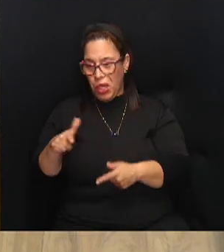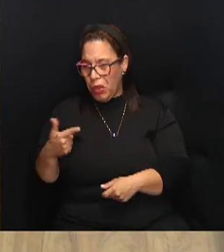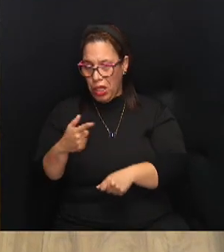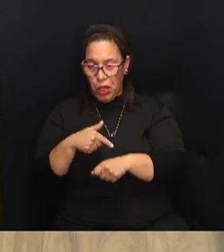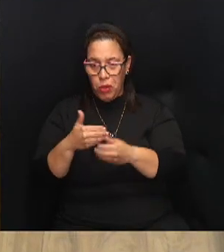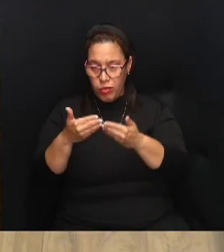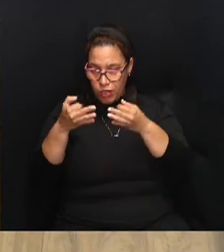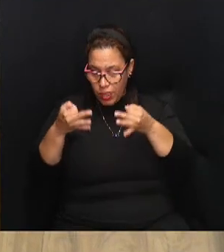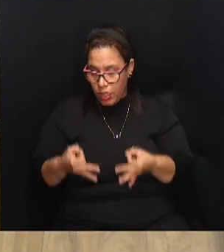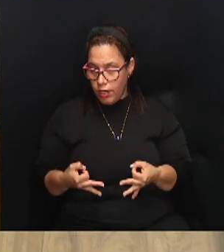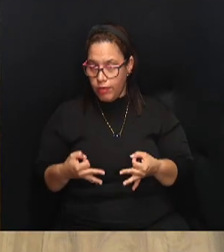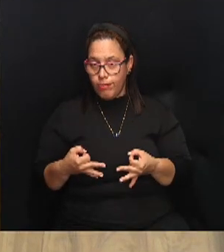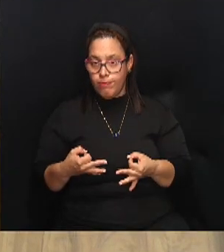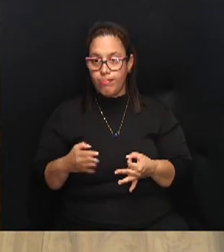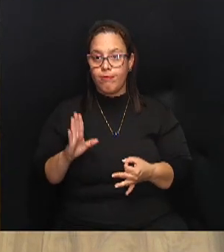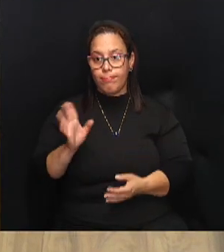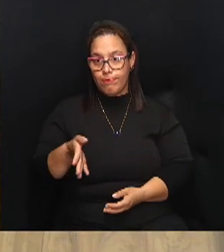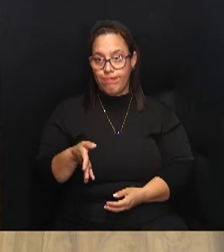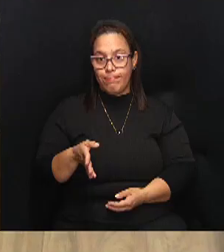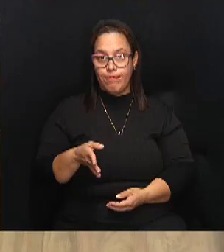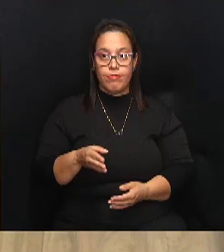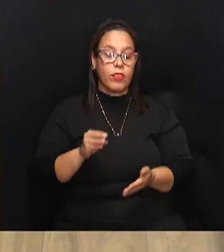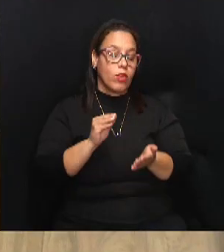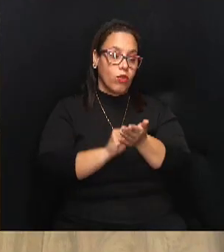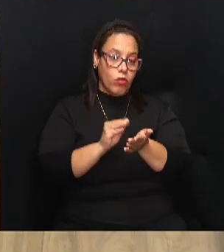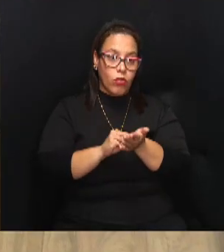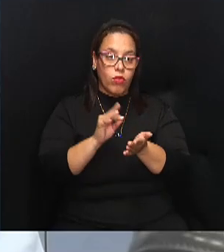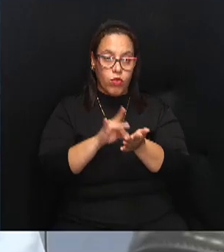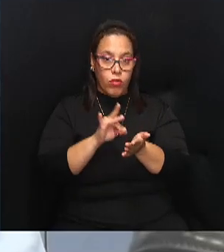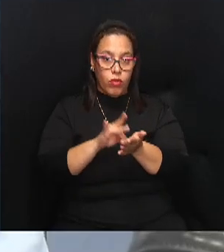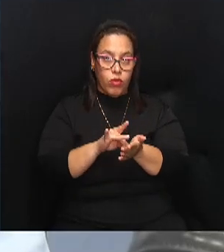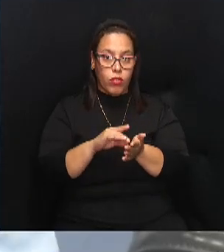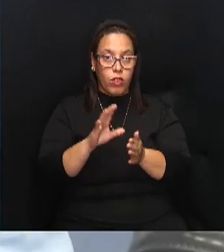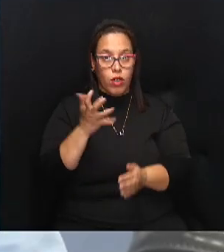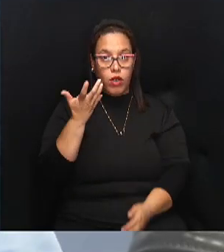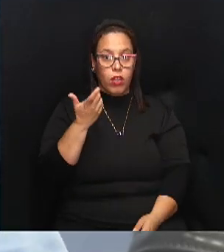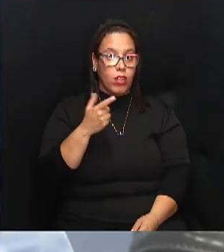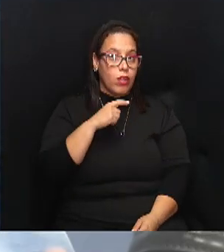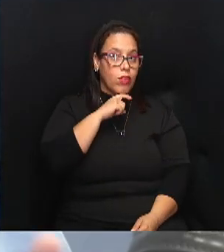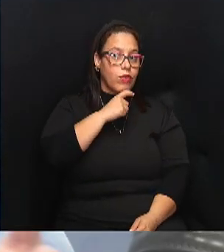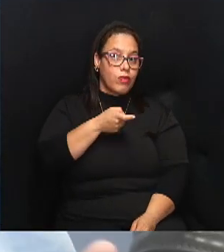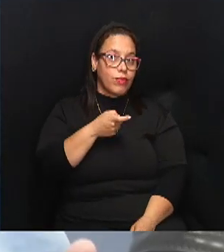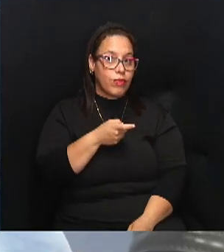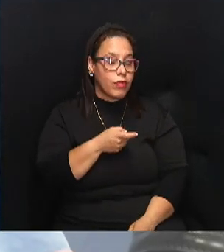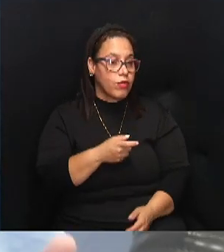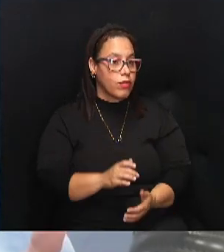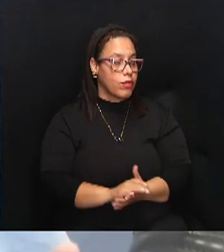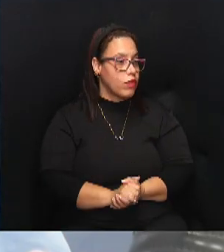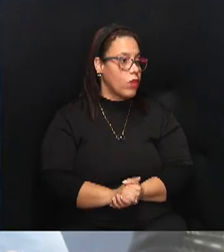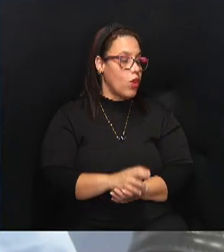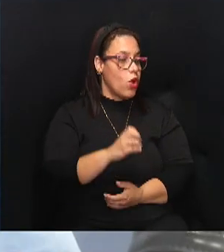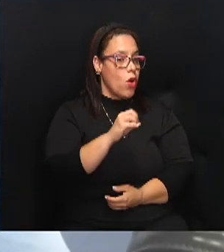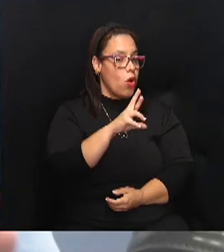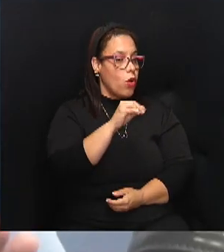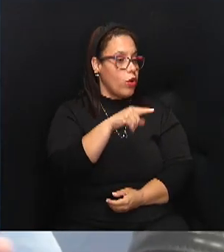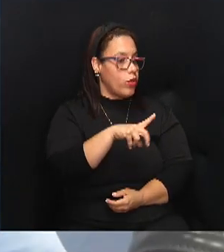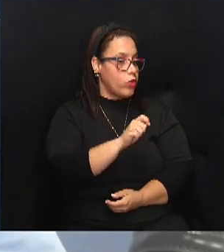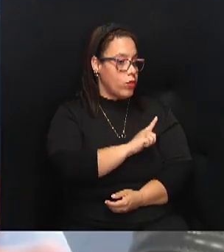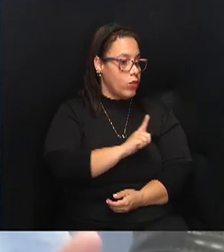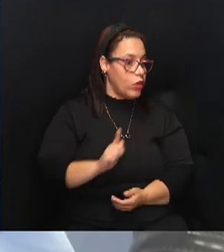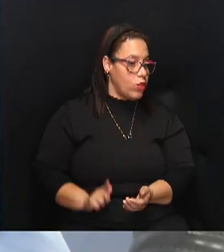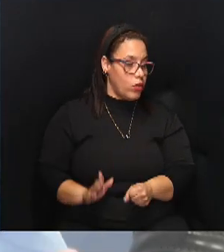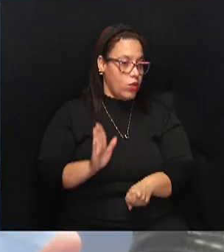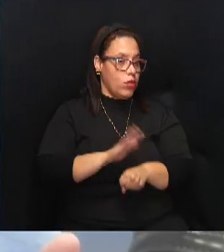já deve ser assim, né? Só que por falta de efetivo acaba não acontecendo. E que tem Só que para mim já deveria ser ordinário. Seria o governador mandando mais